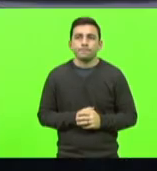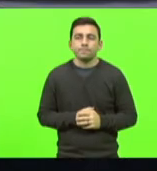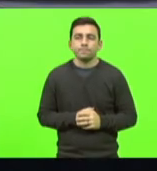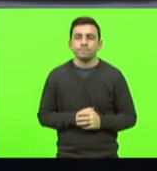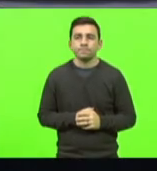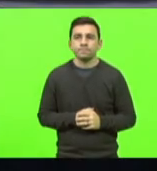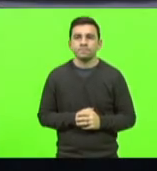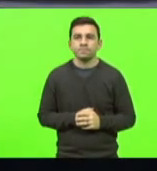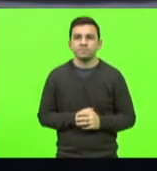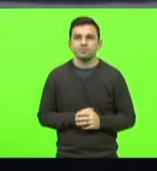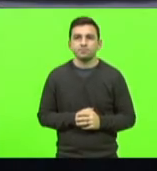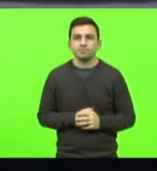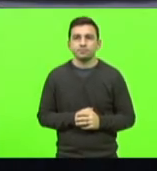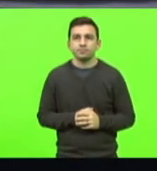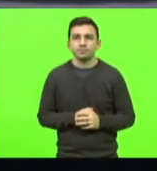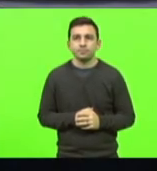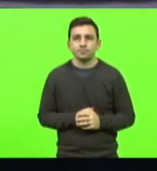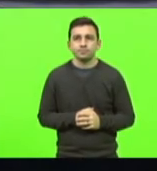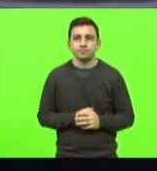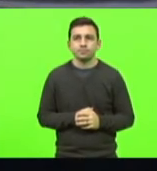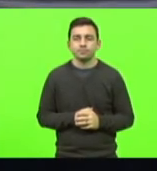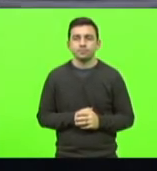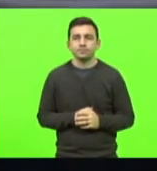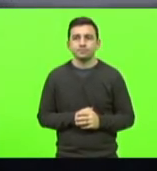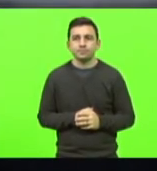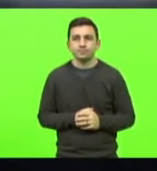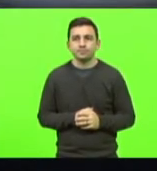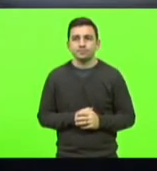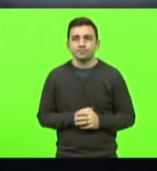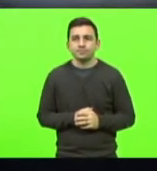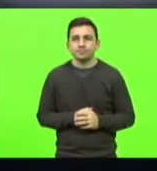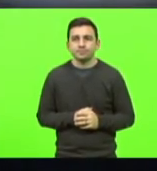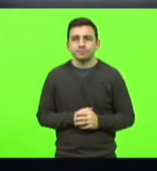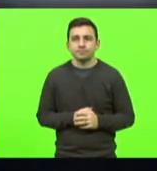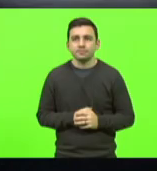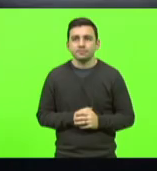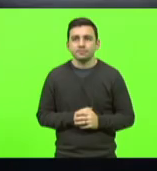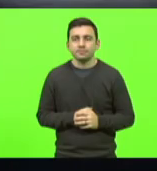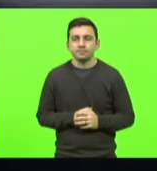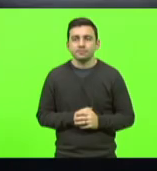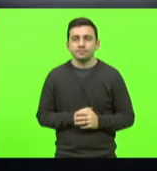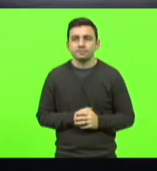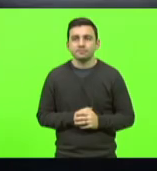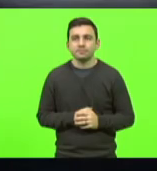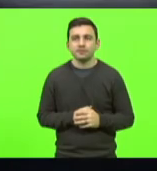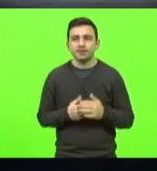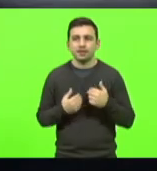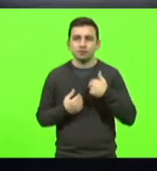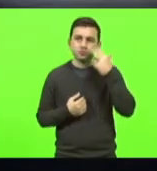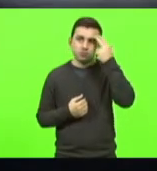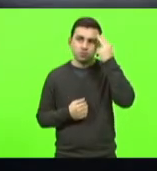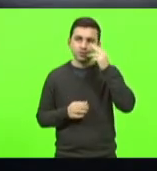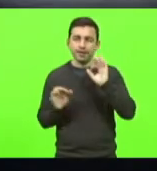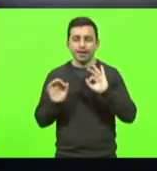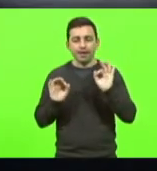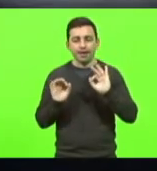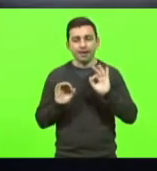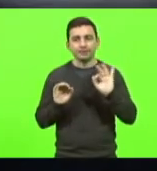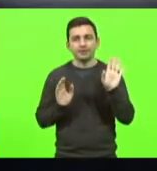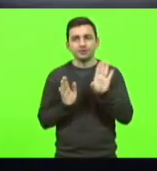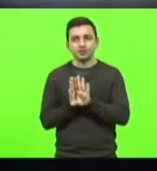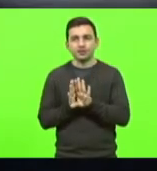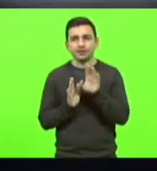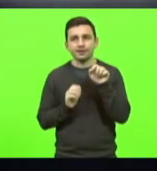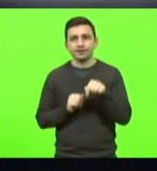sonho eu não sou eu essa Presidente porque não foi o sonho que me colocou aqui